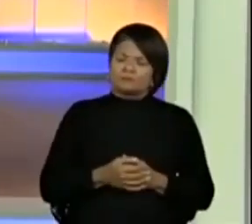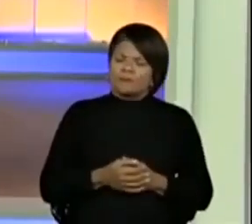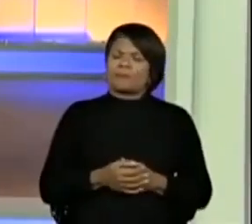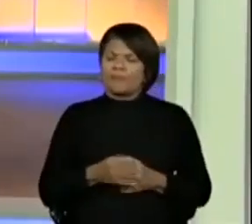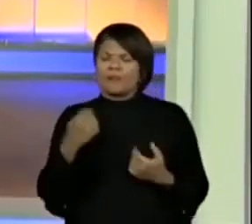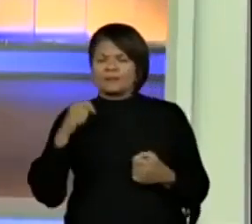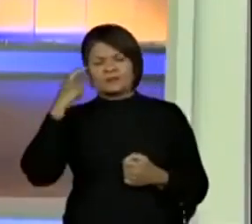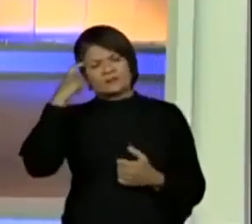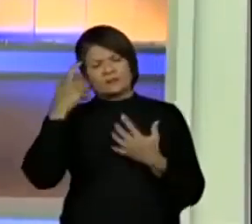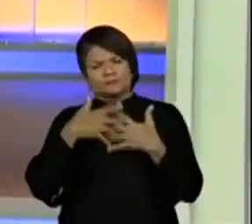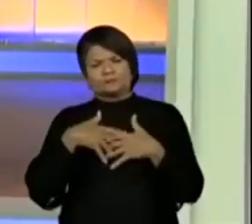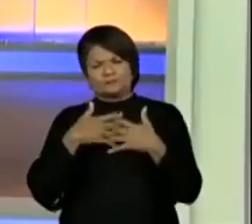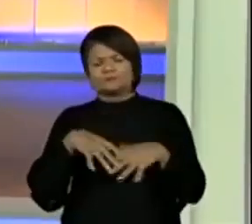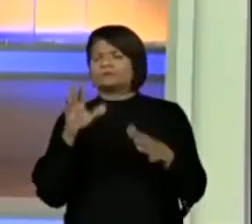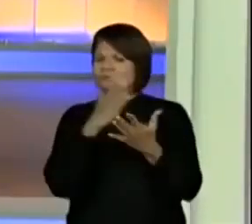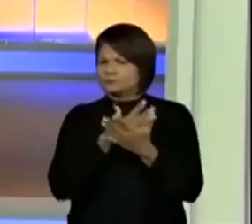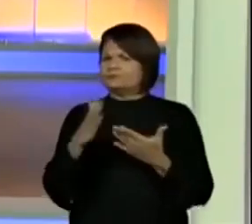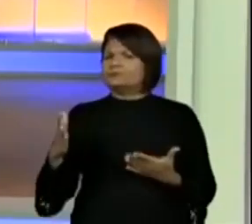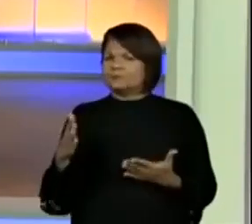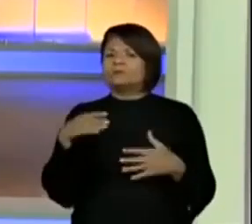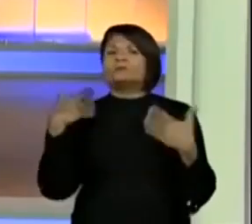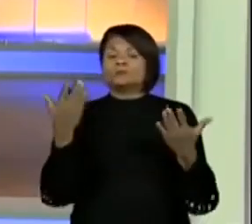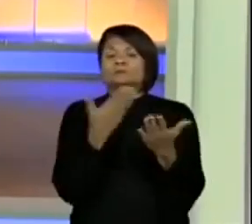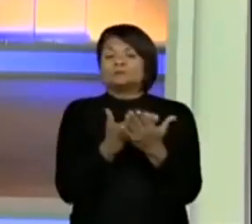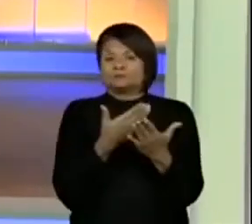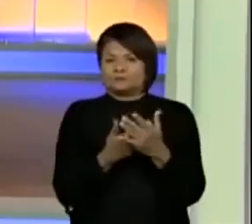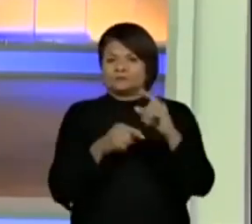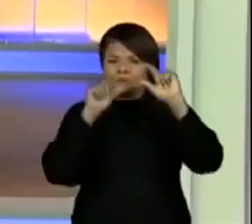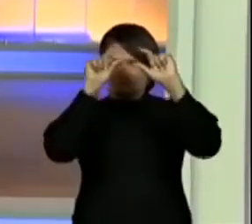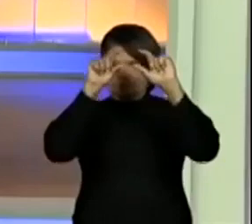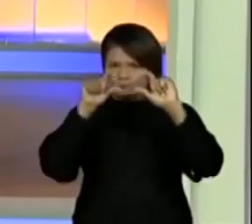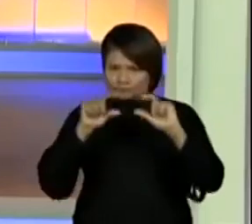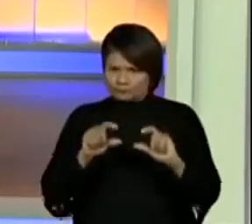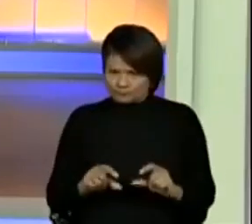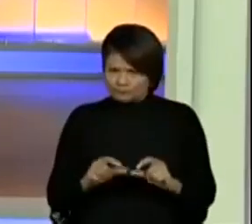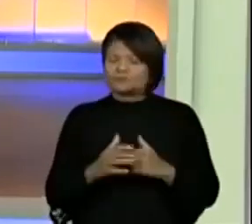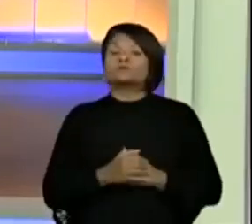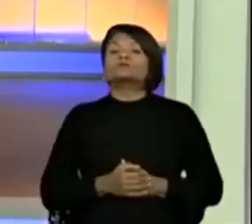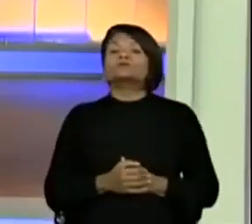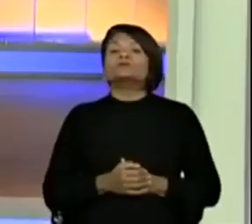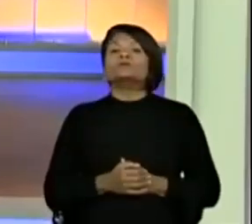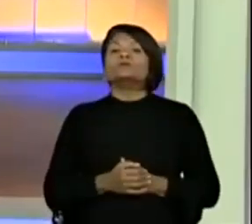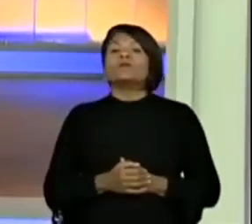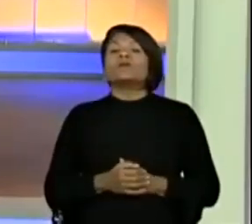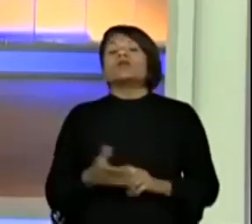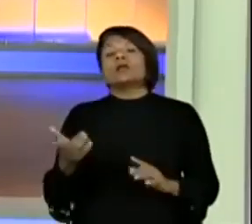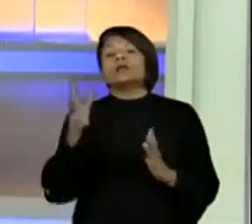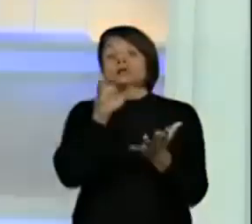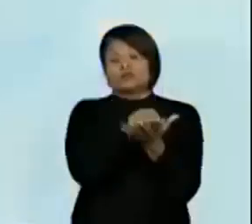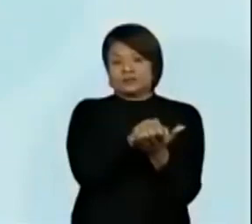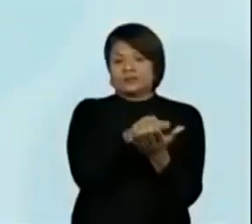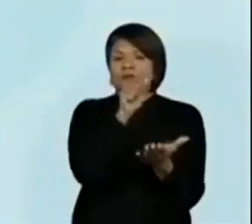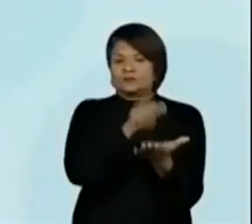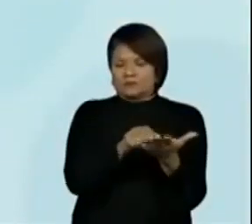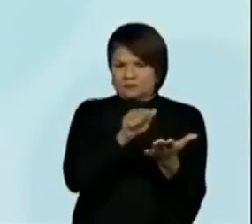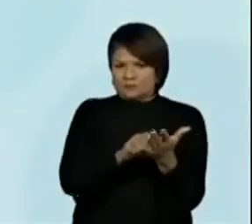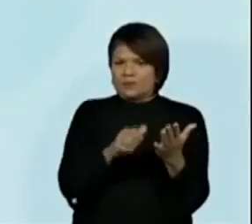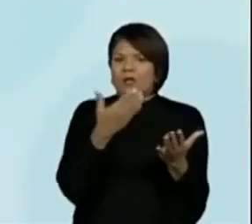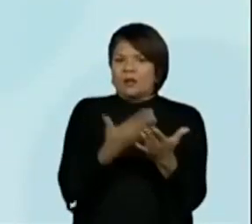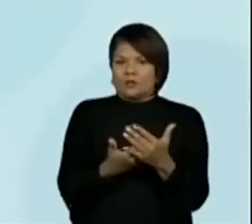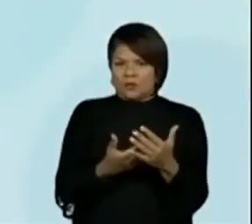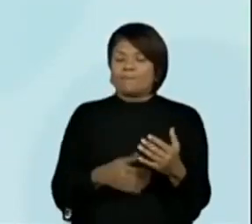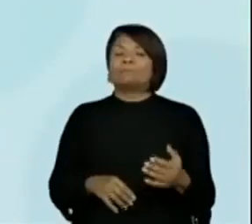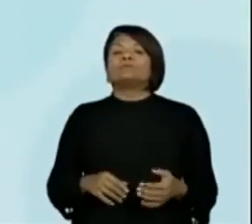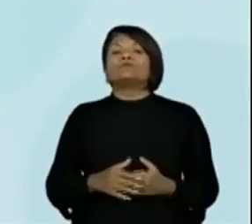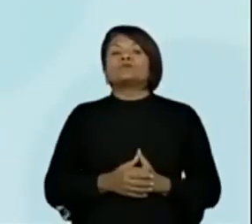que pensar em outras, mas já começamos, quando a gente estudou parágrafo por parágrafo, beleza? E registramos a aula. Próxima